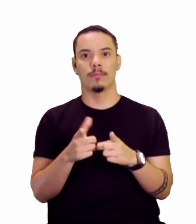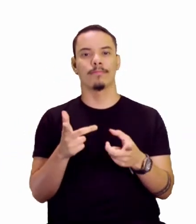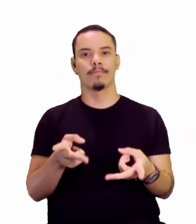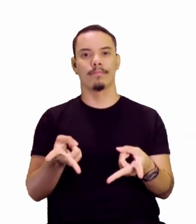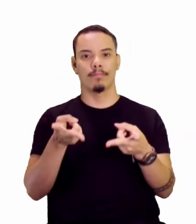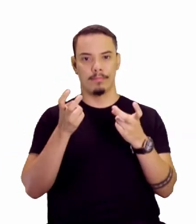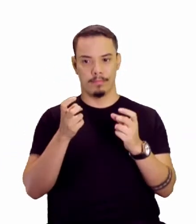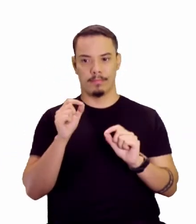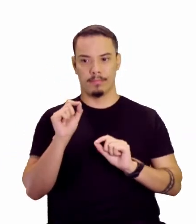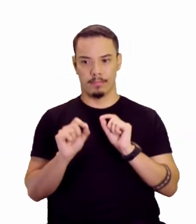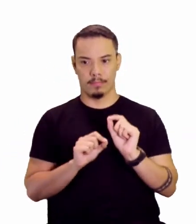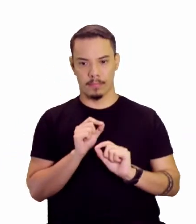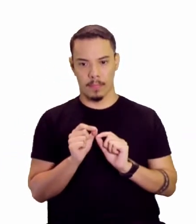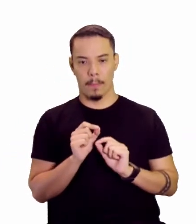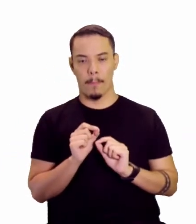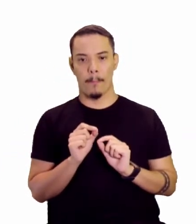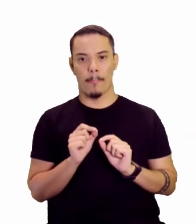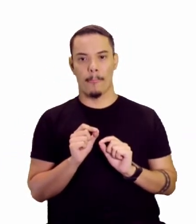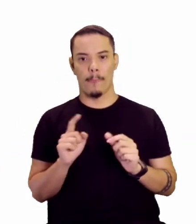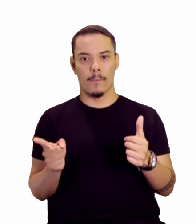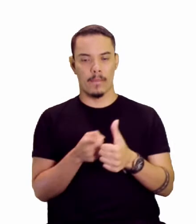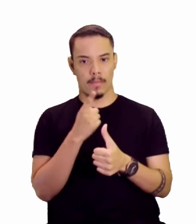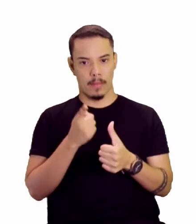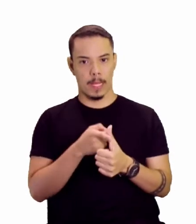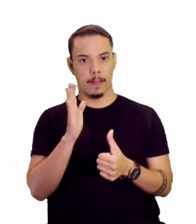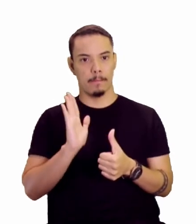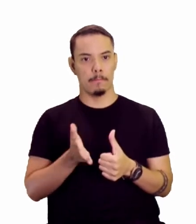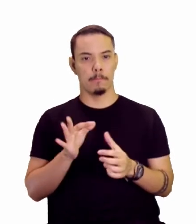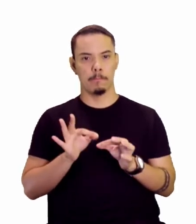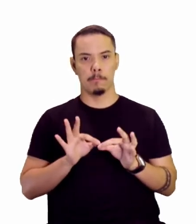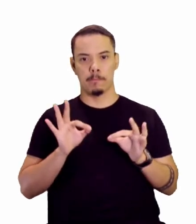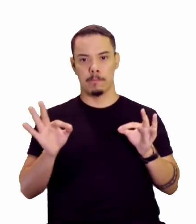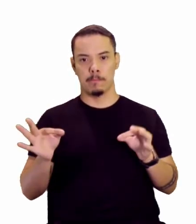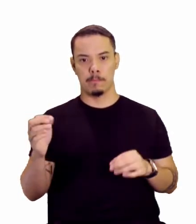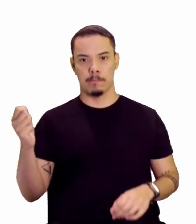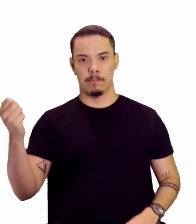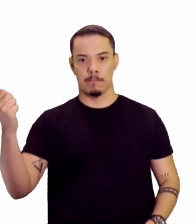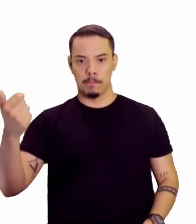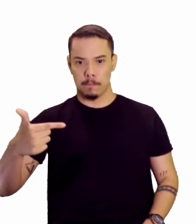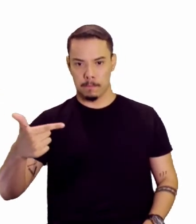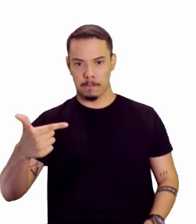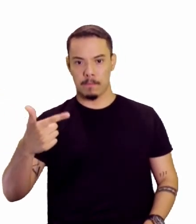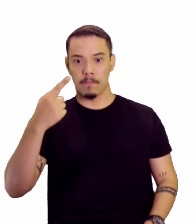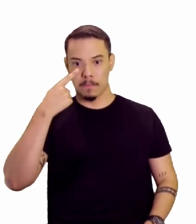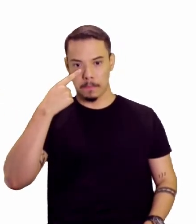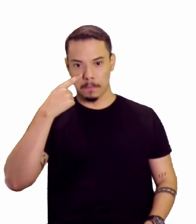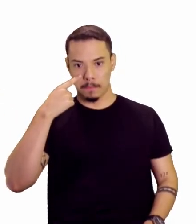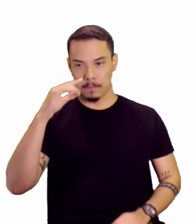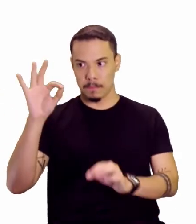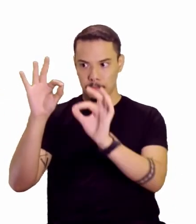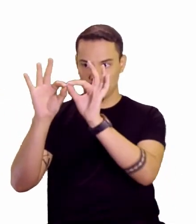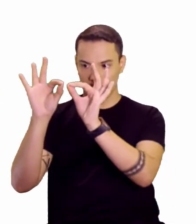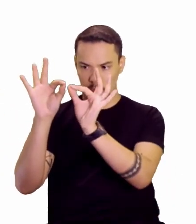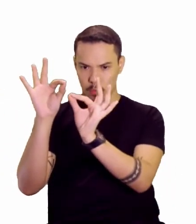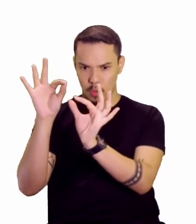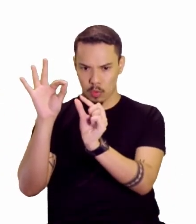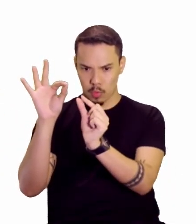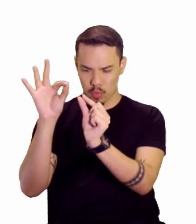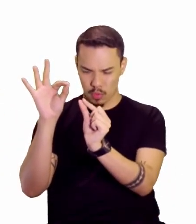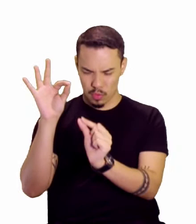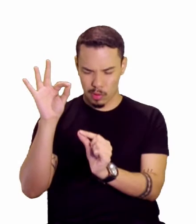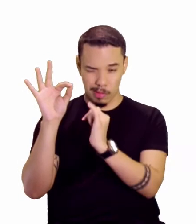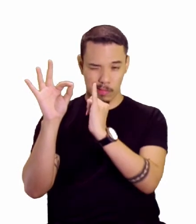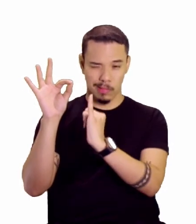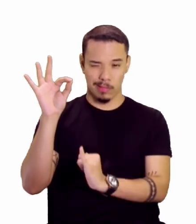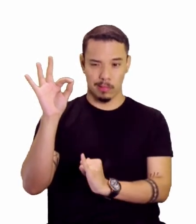percebe que a primeira já ficou bem mais distante da segunda do que a segunda está da primeira, né? Da terceira, no caso.